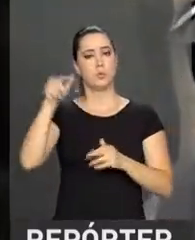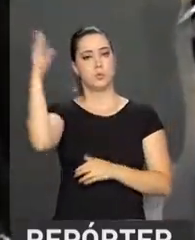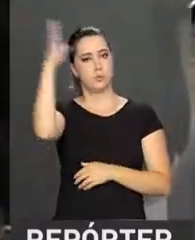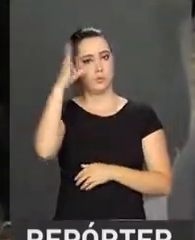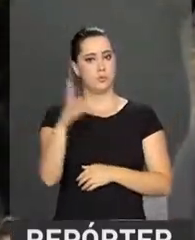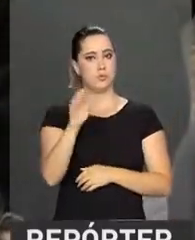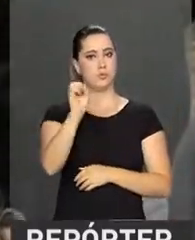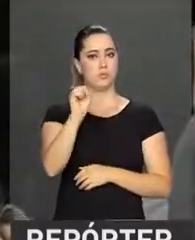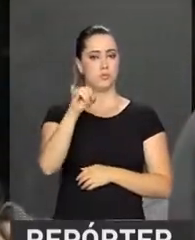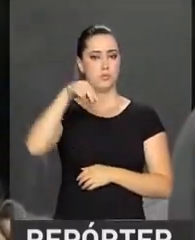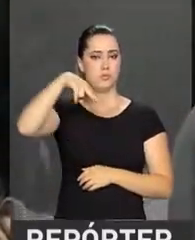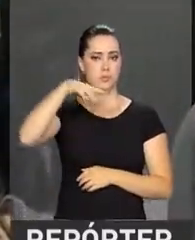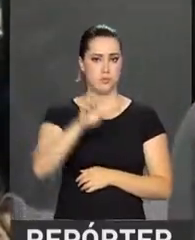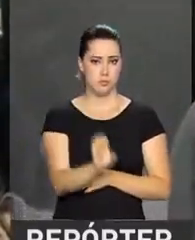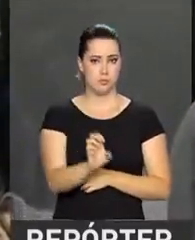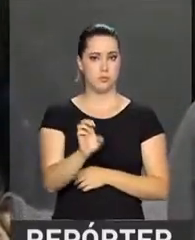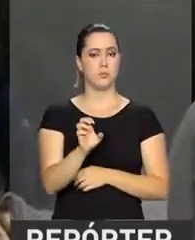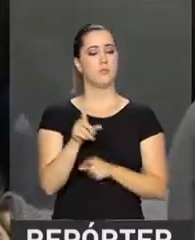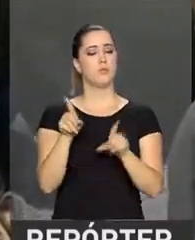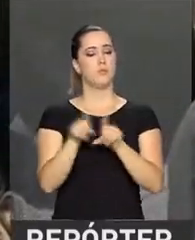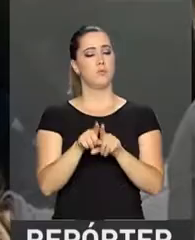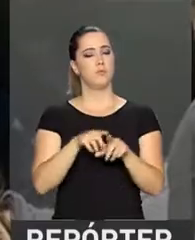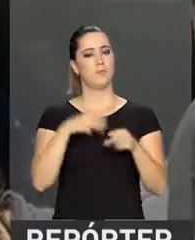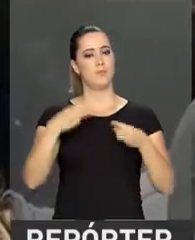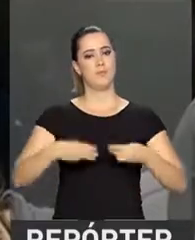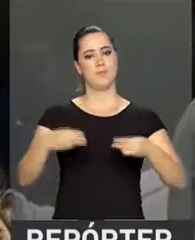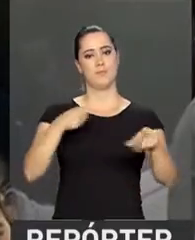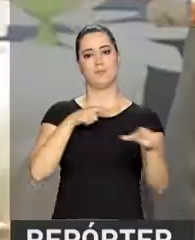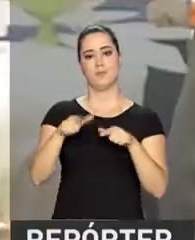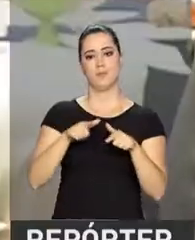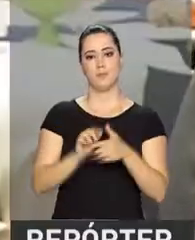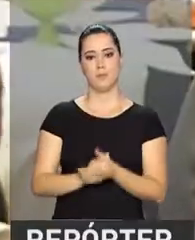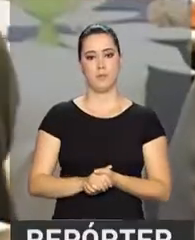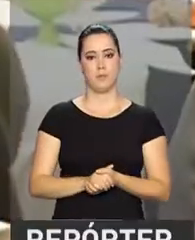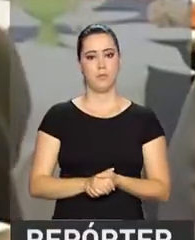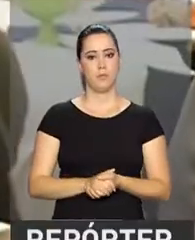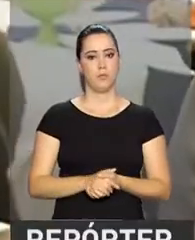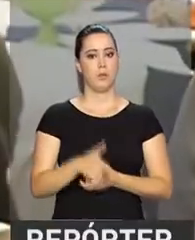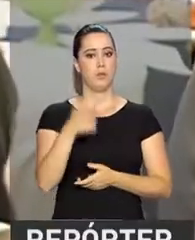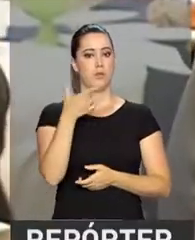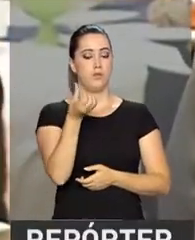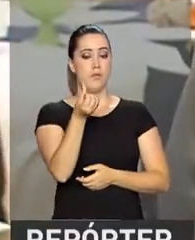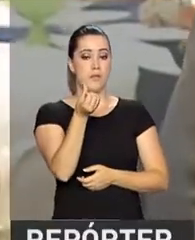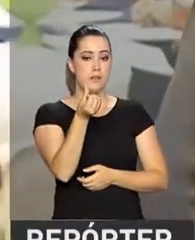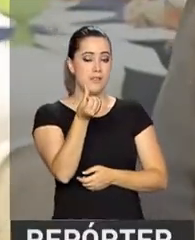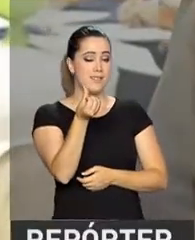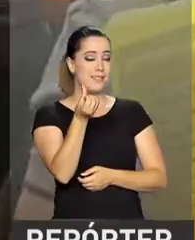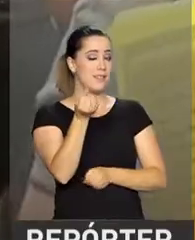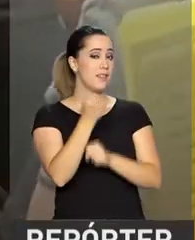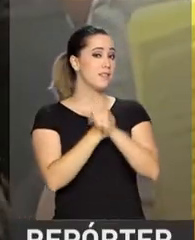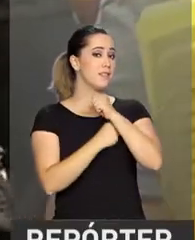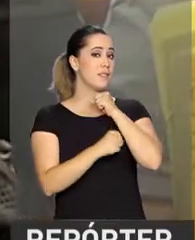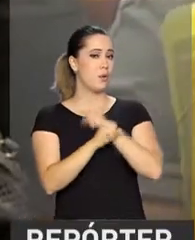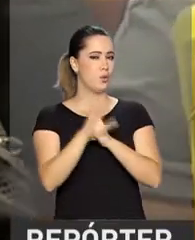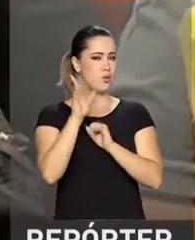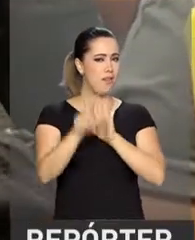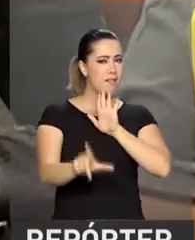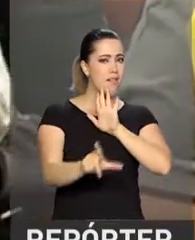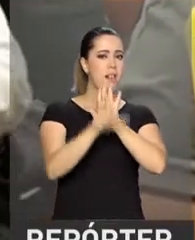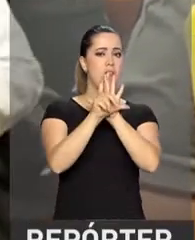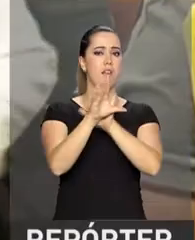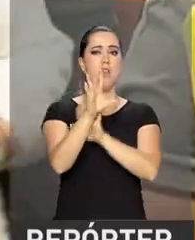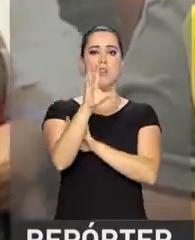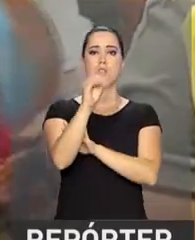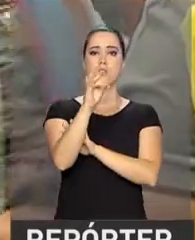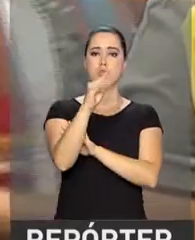no Cine, o Sistema Nacional de Emprego do Ministério do Trabalho. Há 26 anos, a chamada Lei de Cotas obriga empresas com mais de